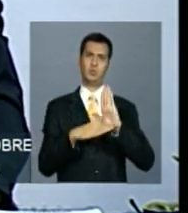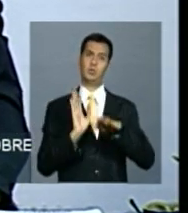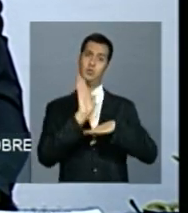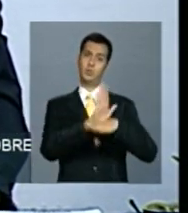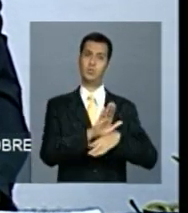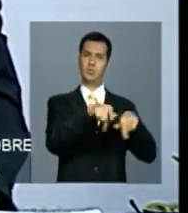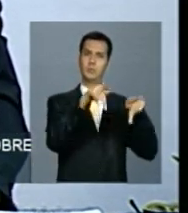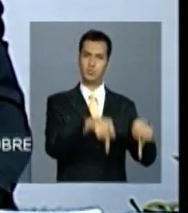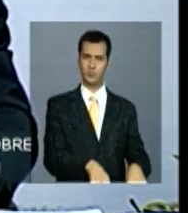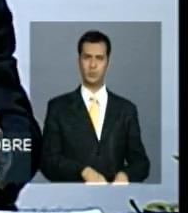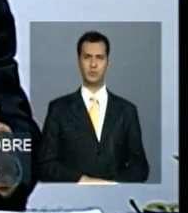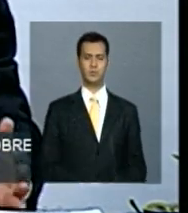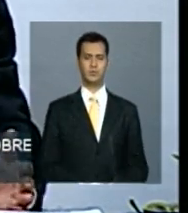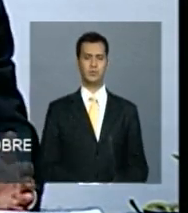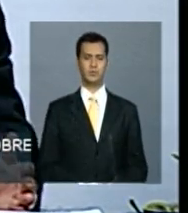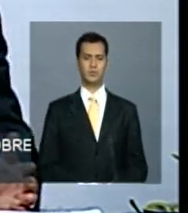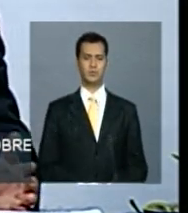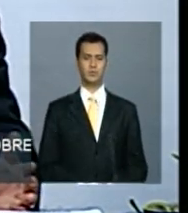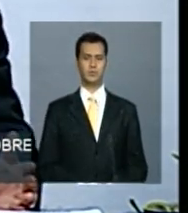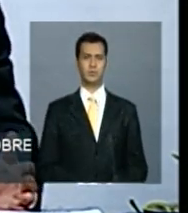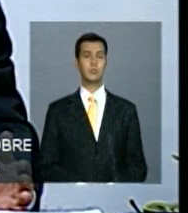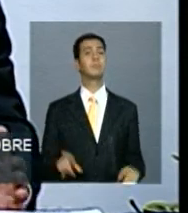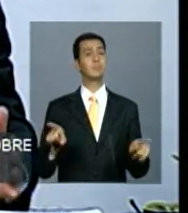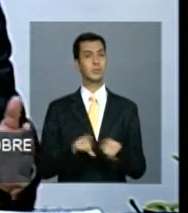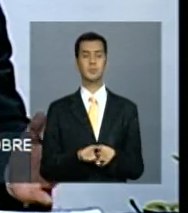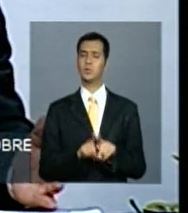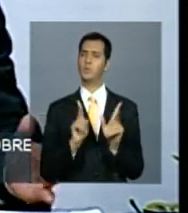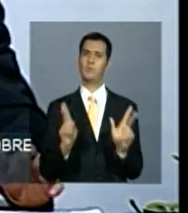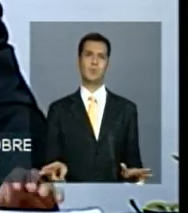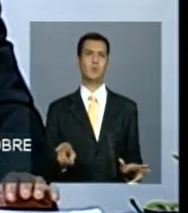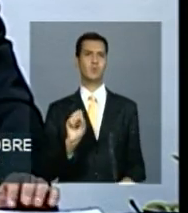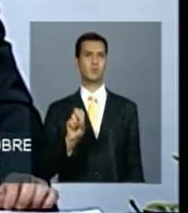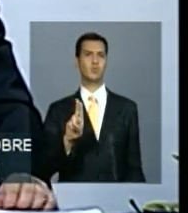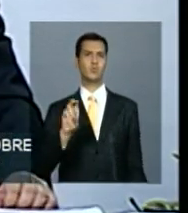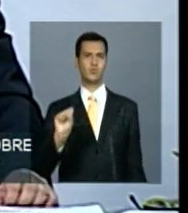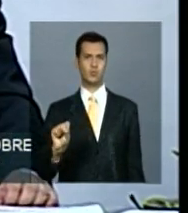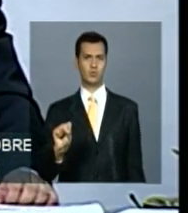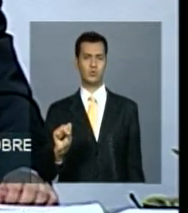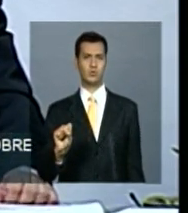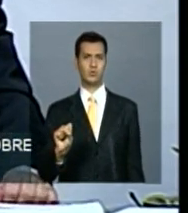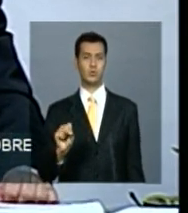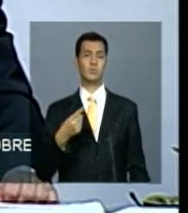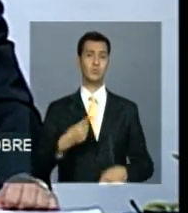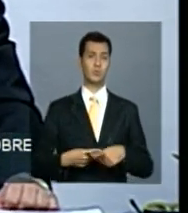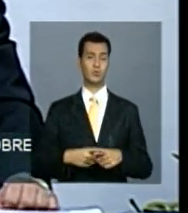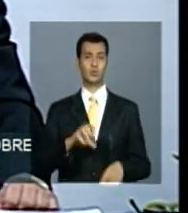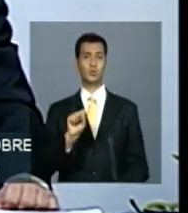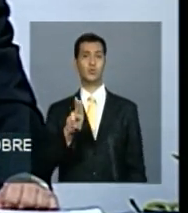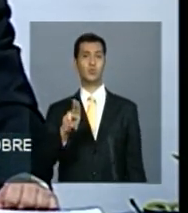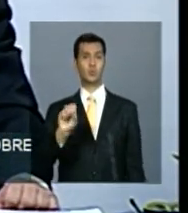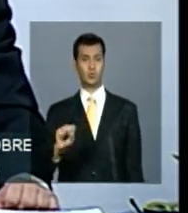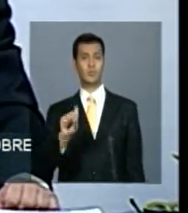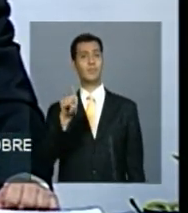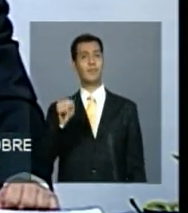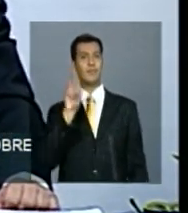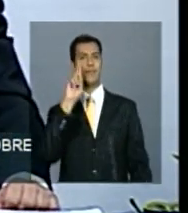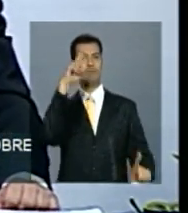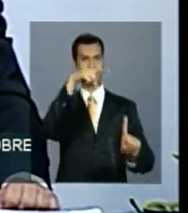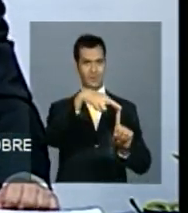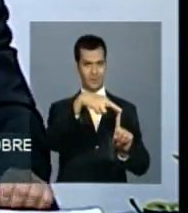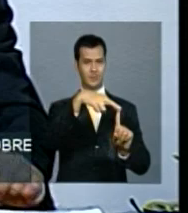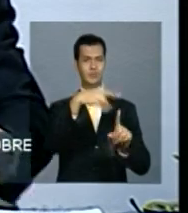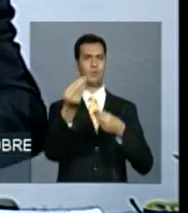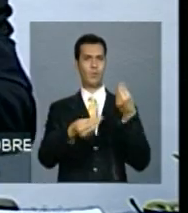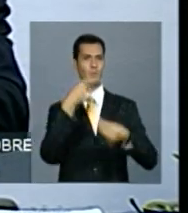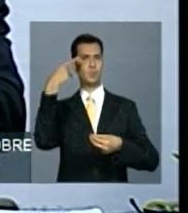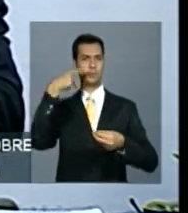população e a mesma coisa em relação ao SUS por mais que o SUS seja uma referência importante de política Universal